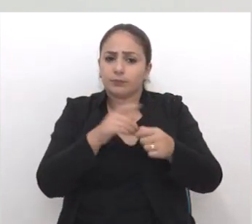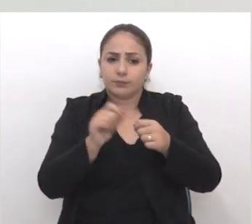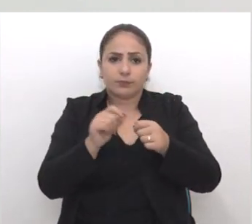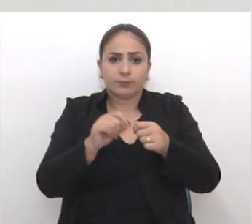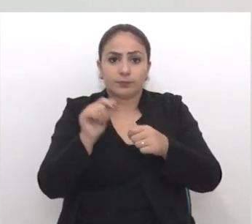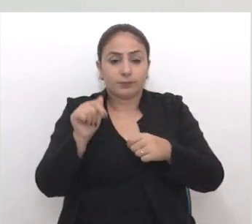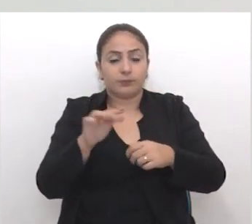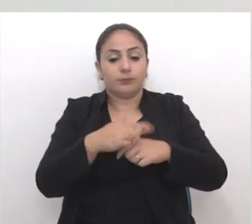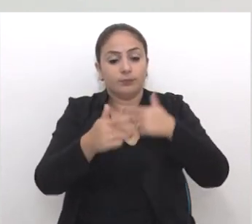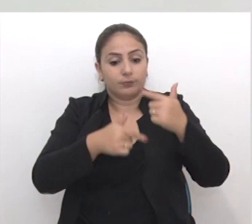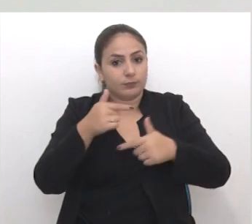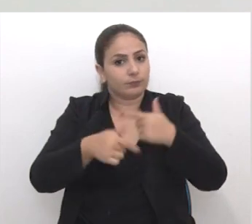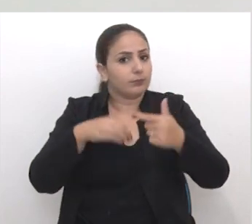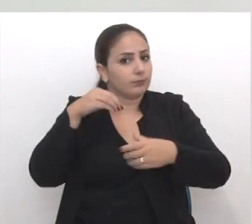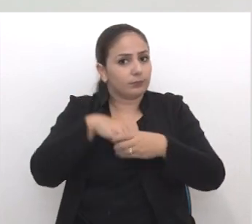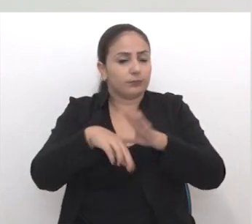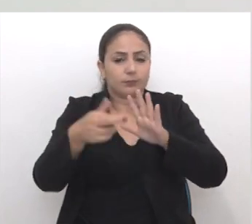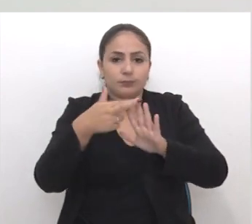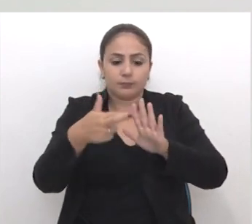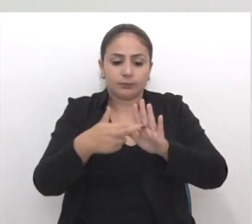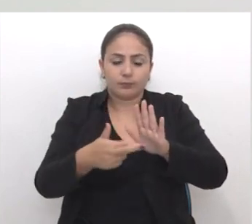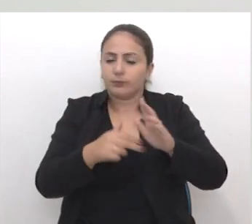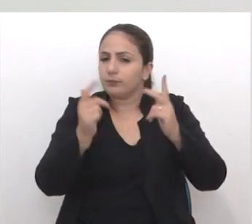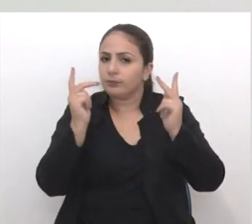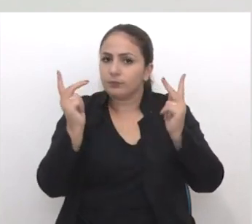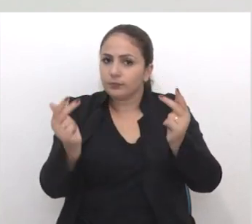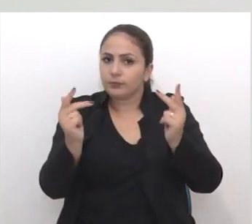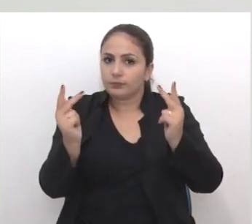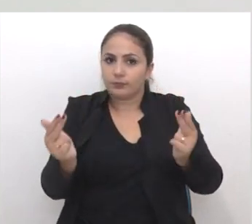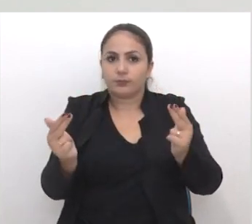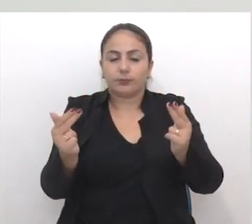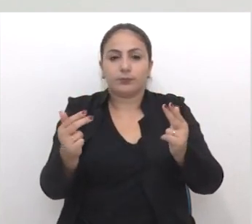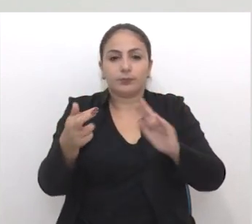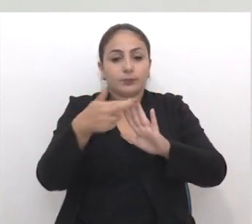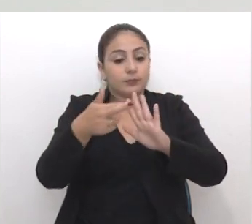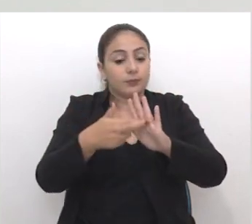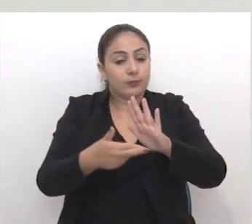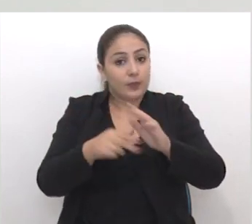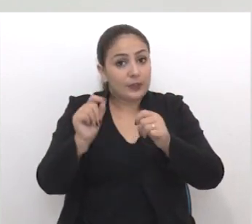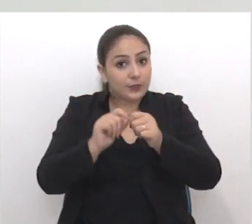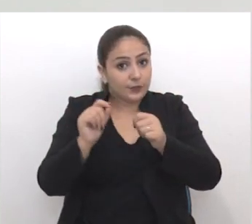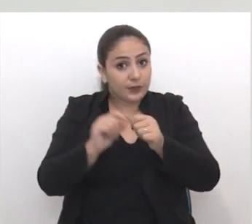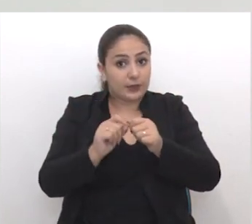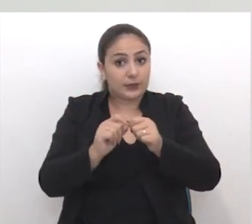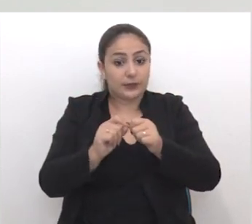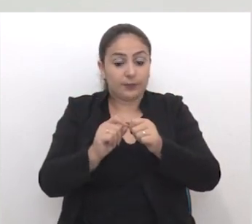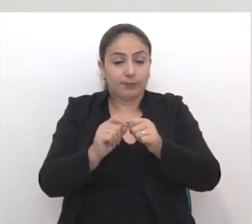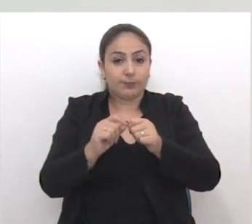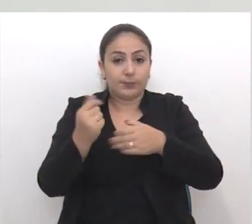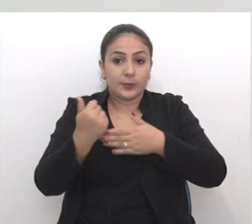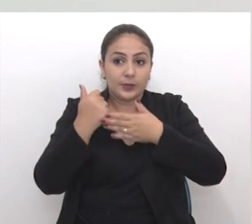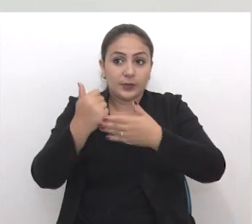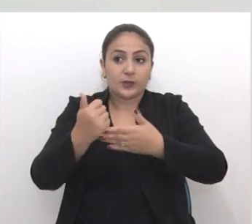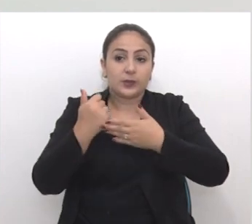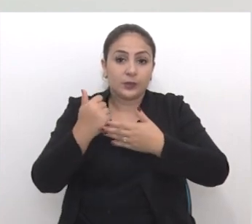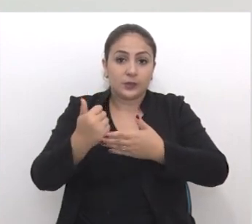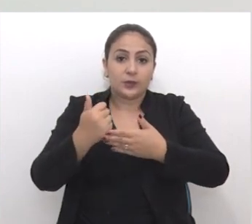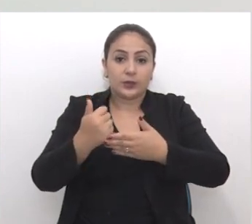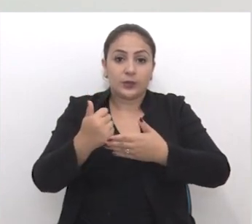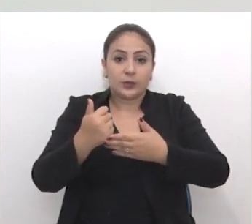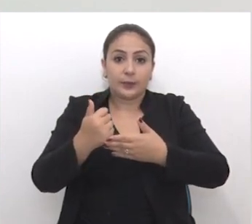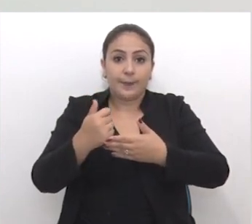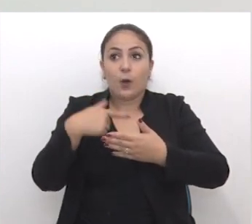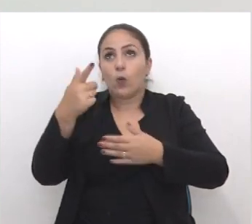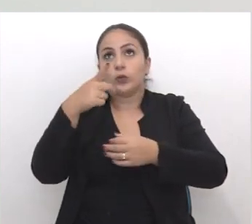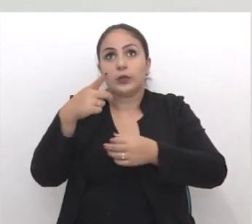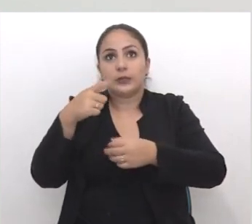fazer aqui, trabalhar dentro das regras, as mesmas regras que são regidas para transporte intermunicipal